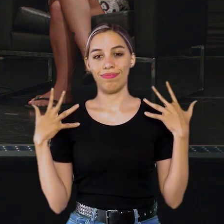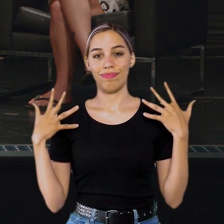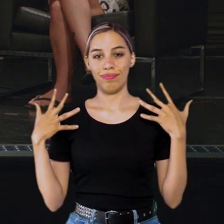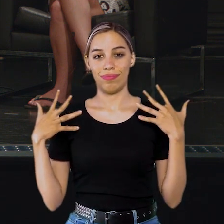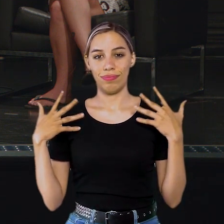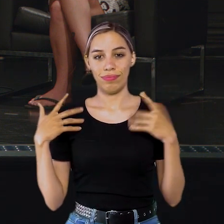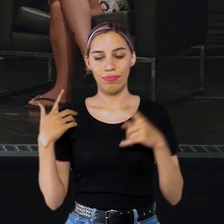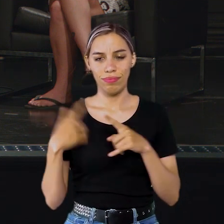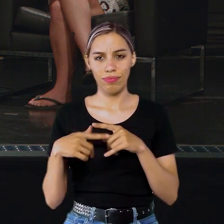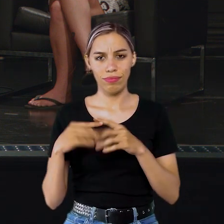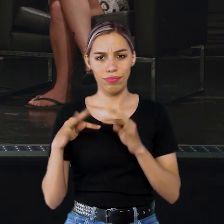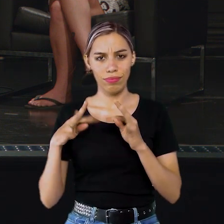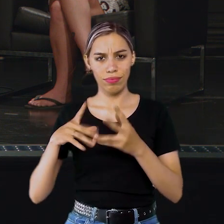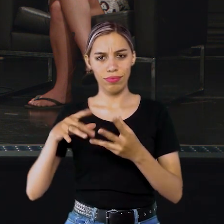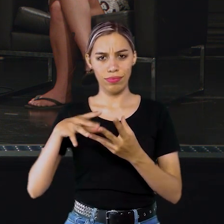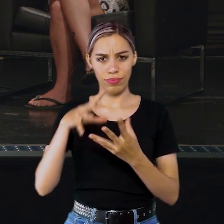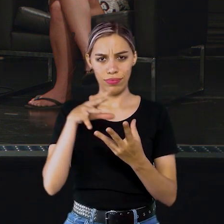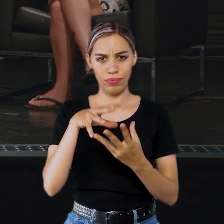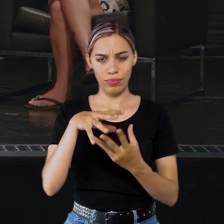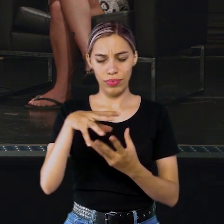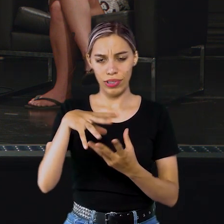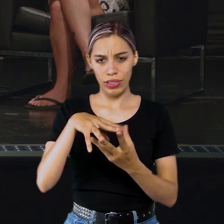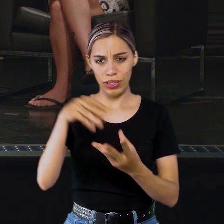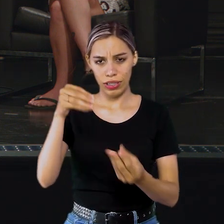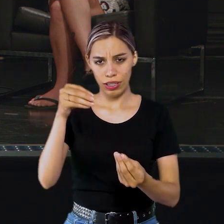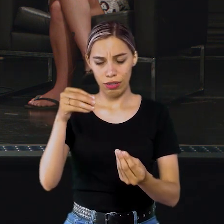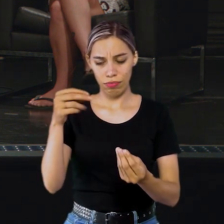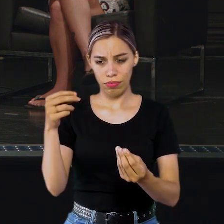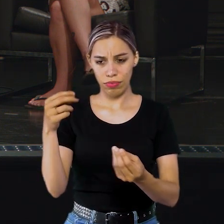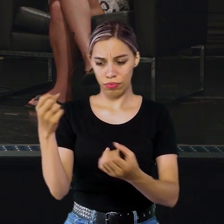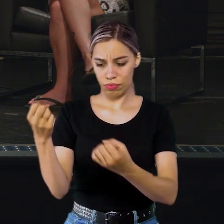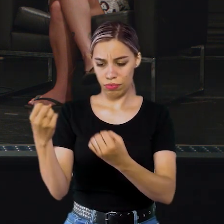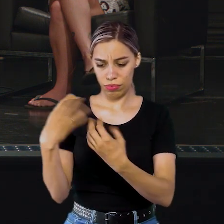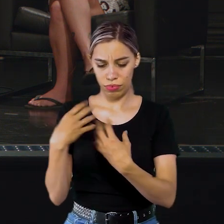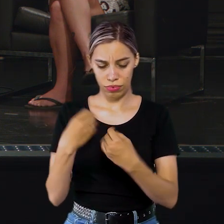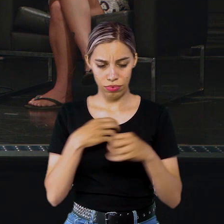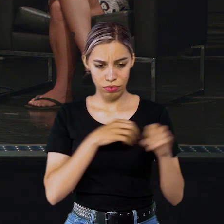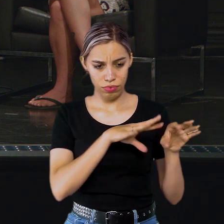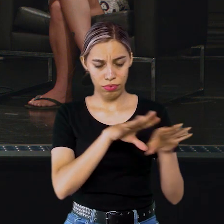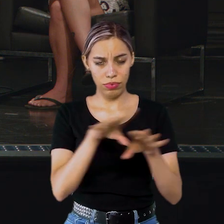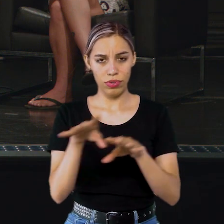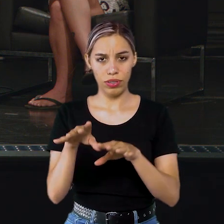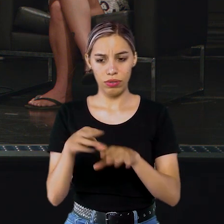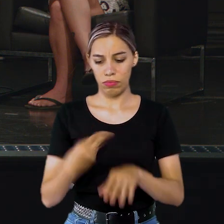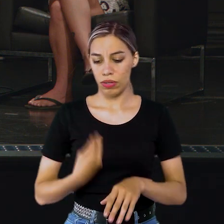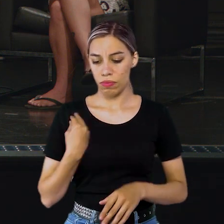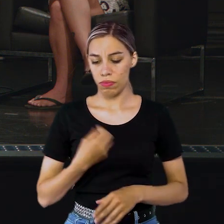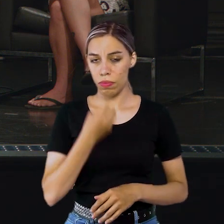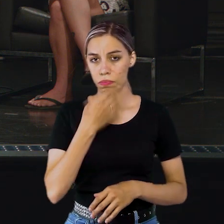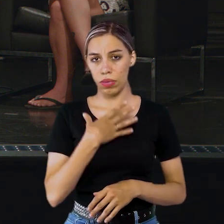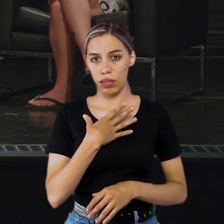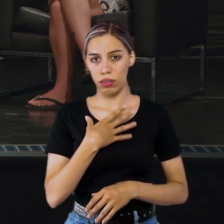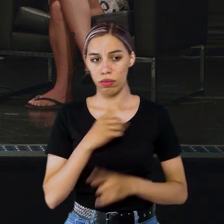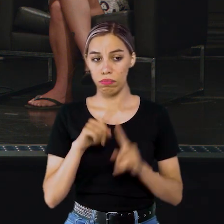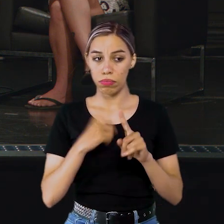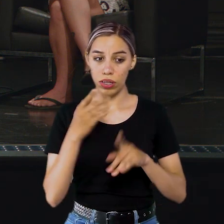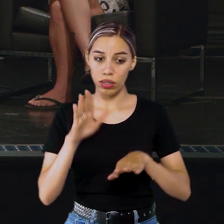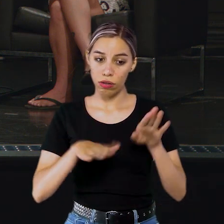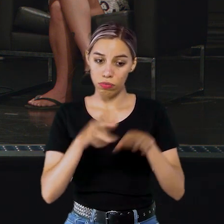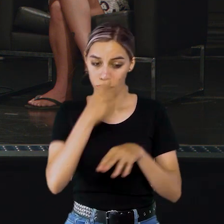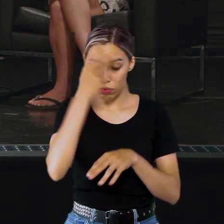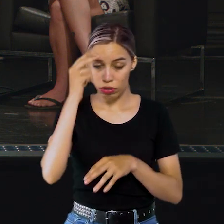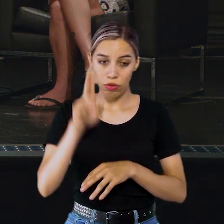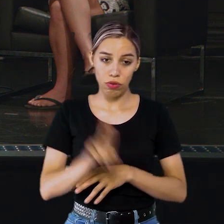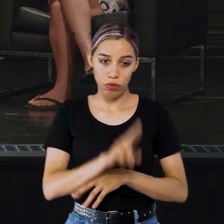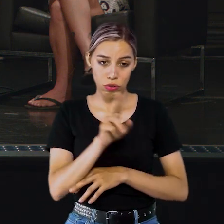trouxeram aqui para a Terra para a gente aprender a viver bem. Só que algumas pessoas usaram delas para